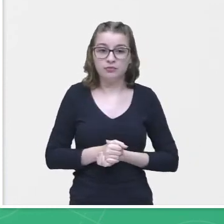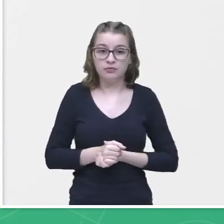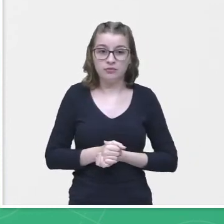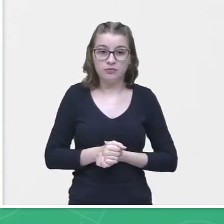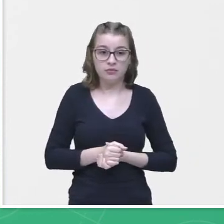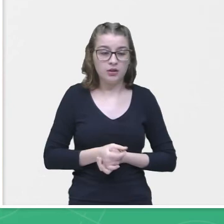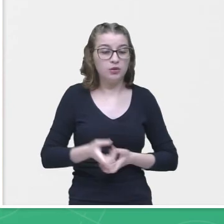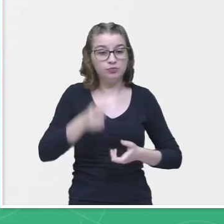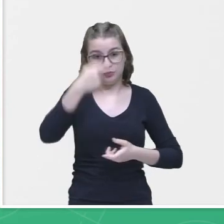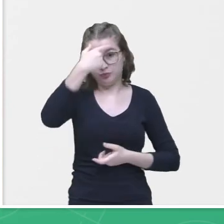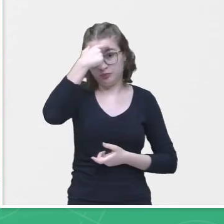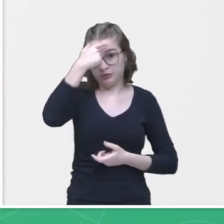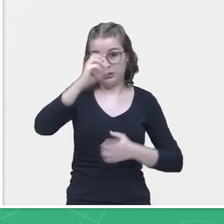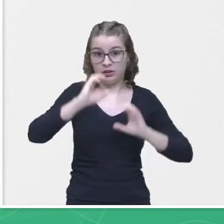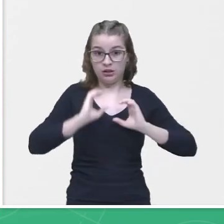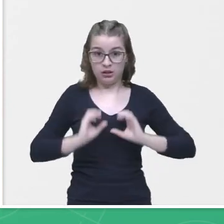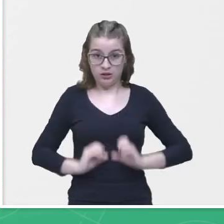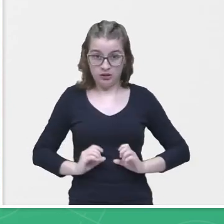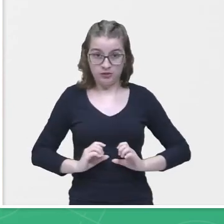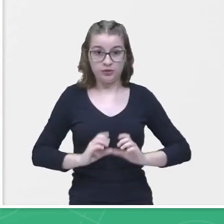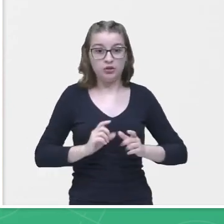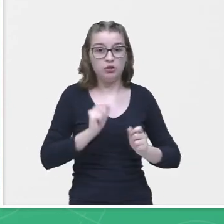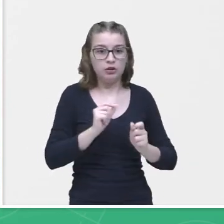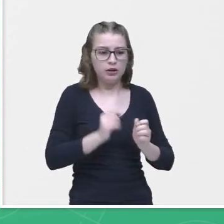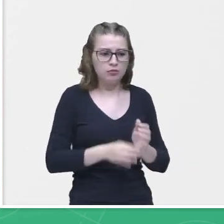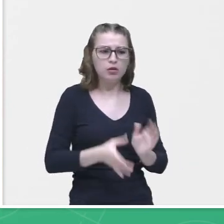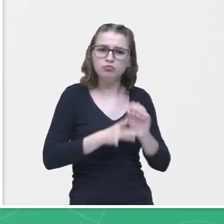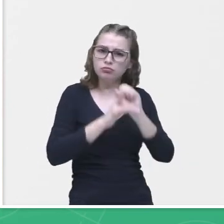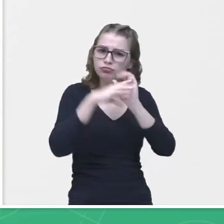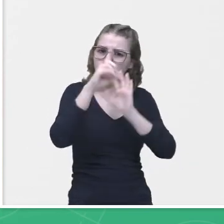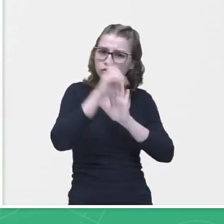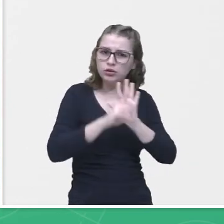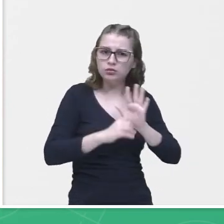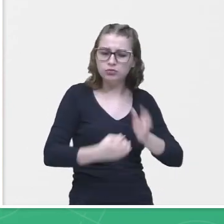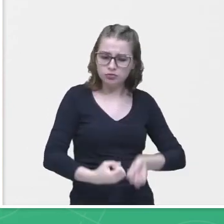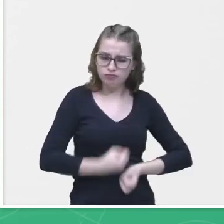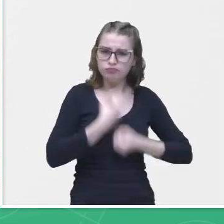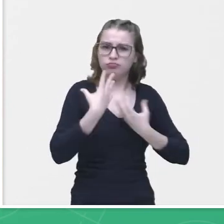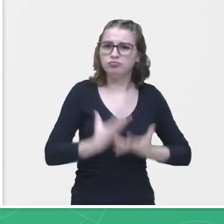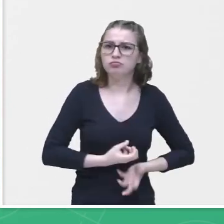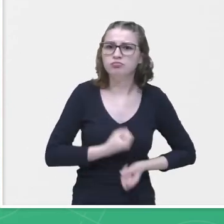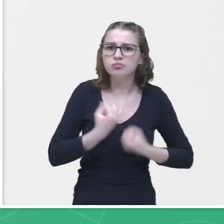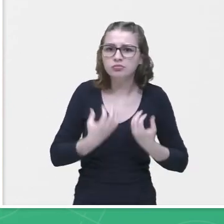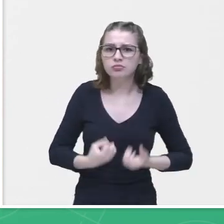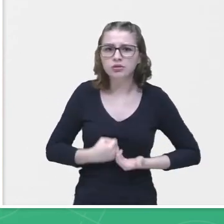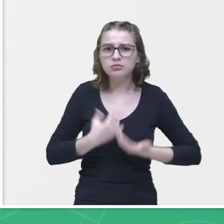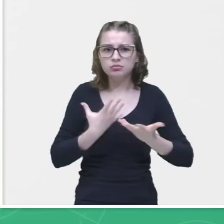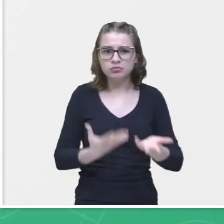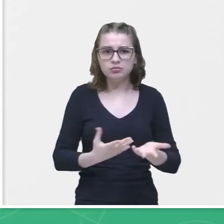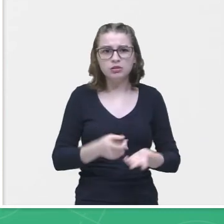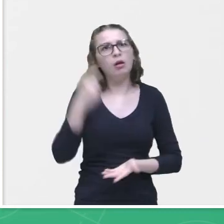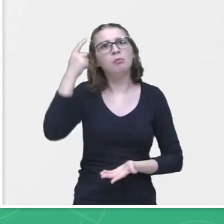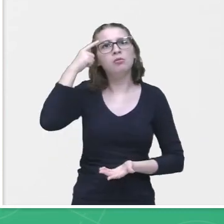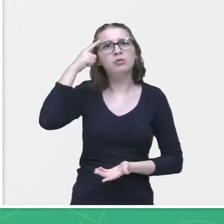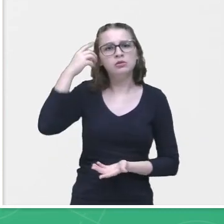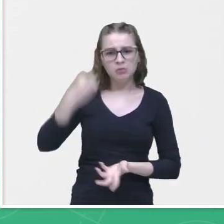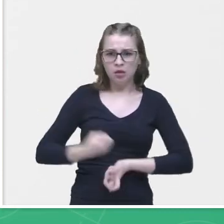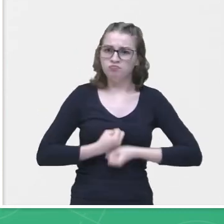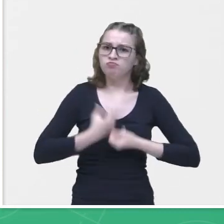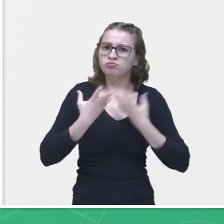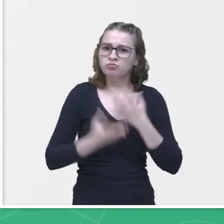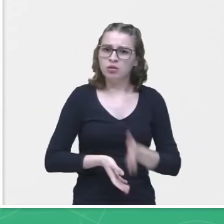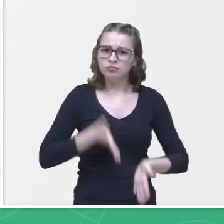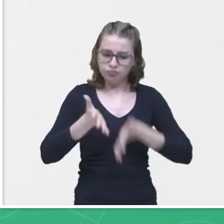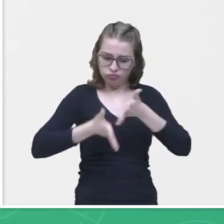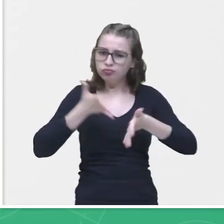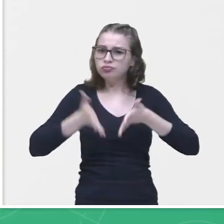ter uma ideia e poder expressá-la. Isso é uma afirmação. Isso aí é o que eu penso, outra pessoa pensa, não é